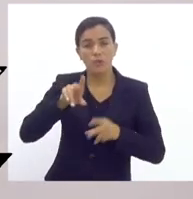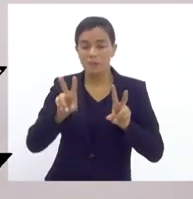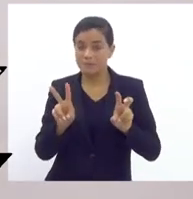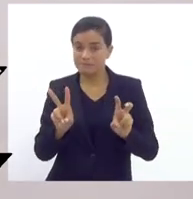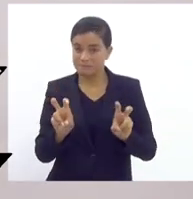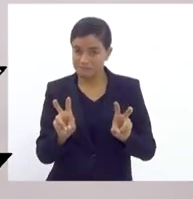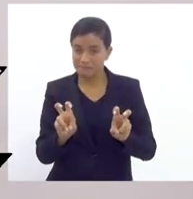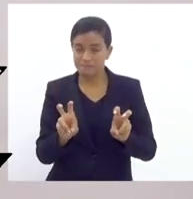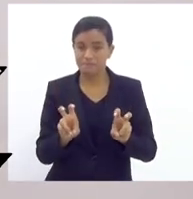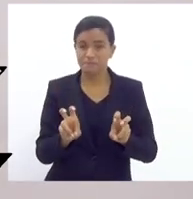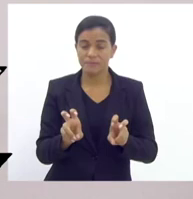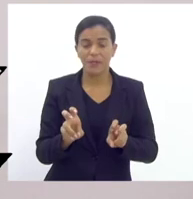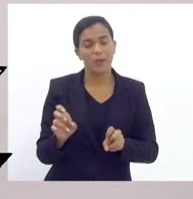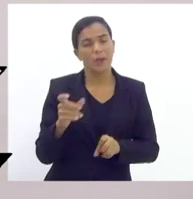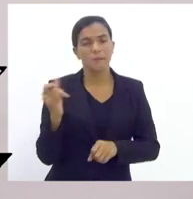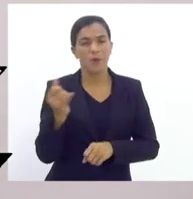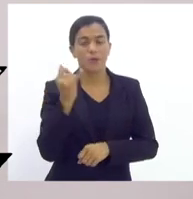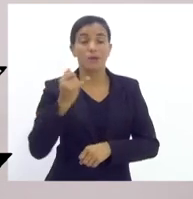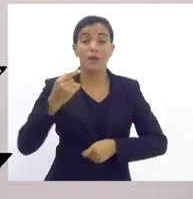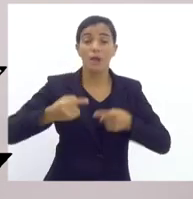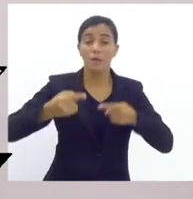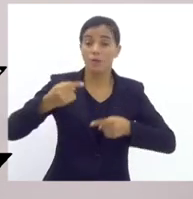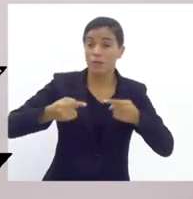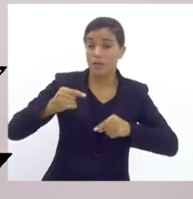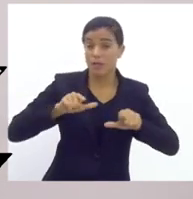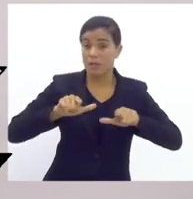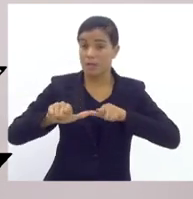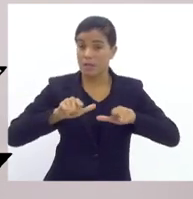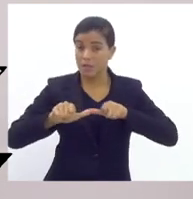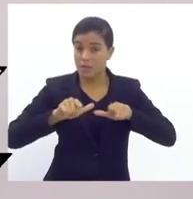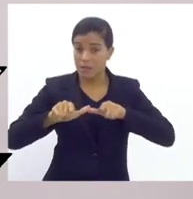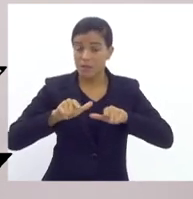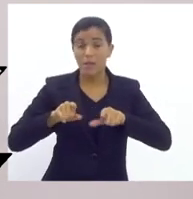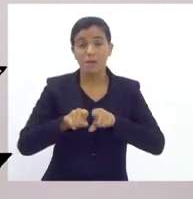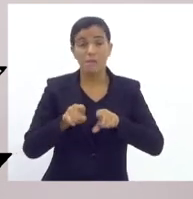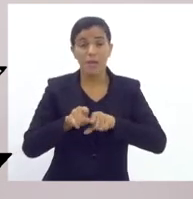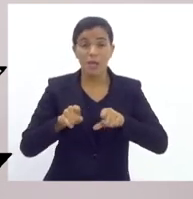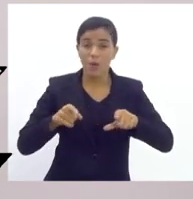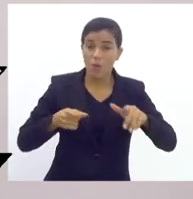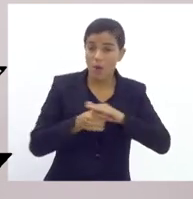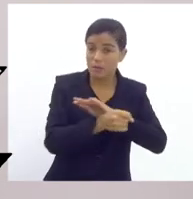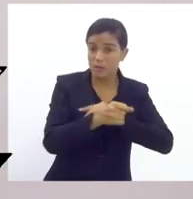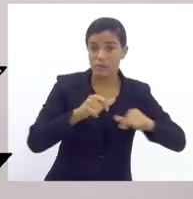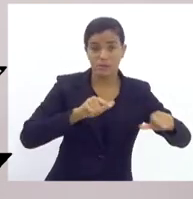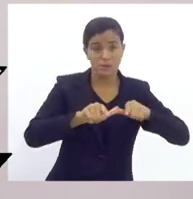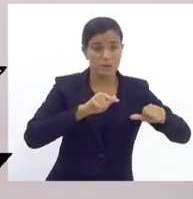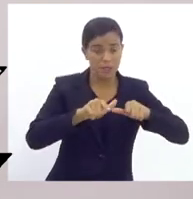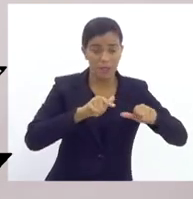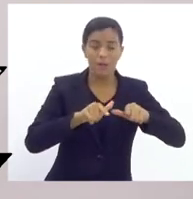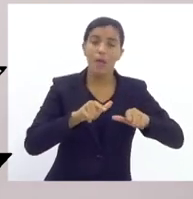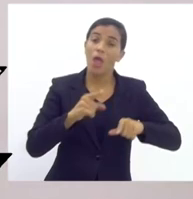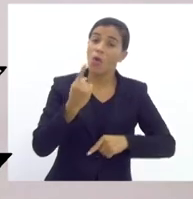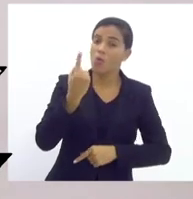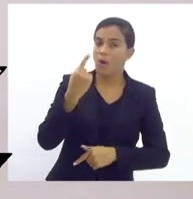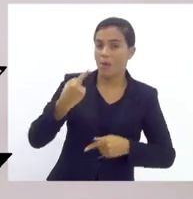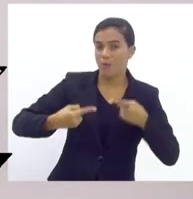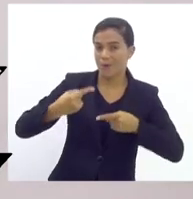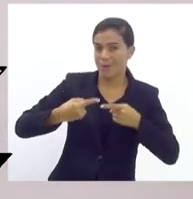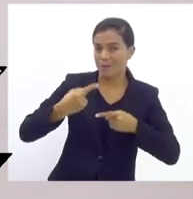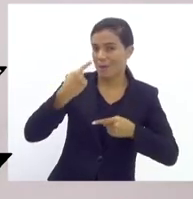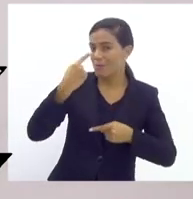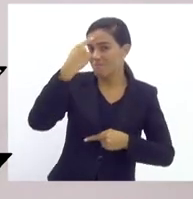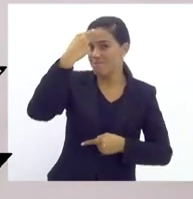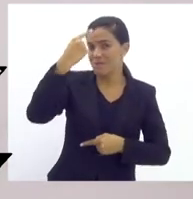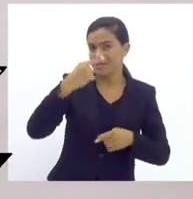que eu acho importante que a política de trabalho o acesso ao trabalho ela é uma das políticas mas ela não pode ser pensada separadamente